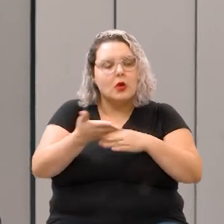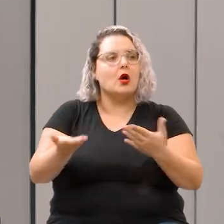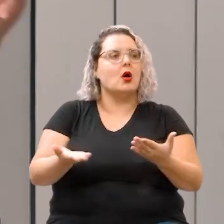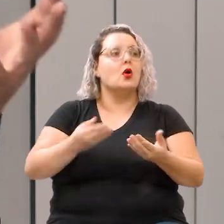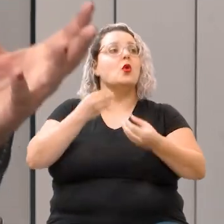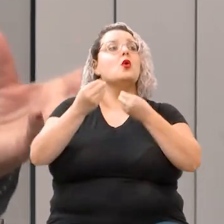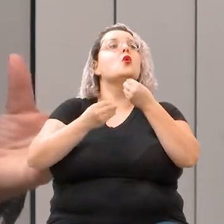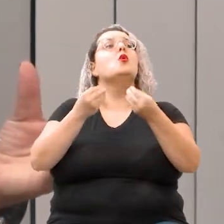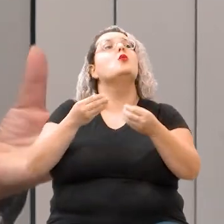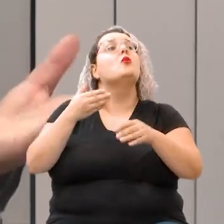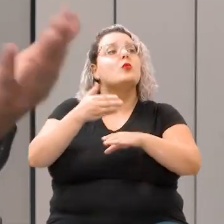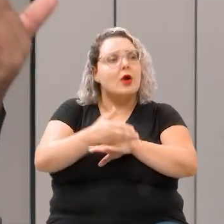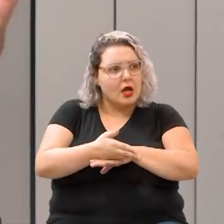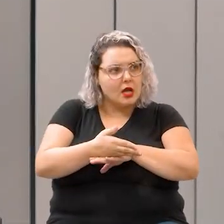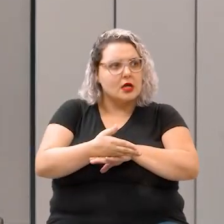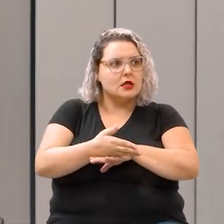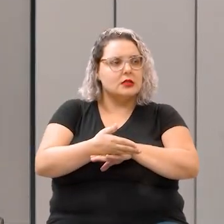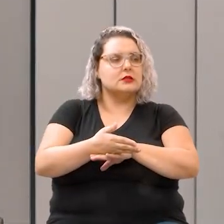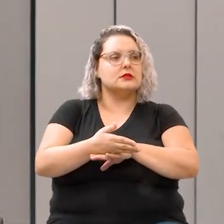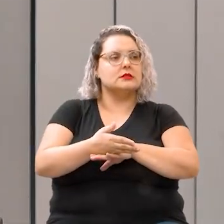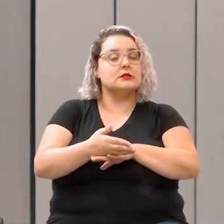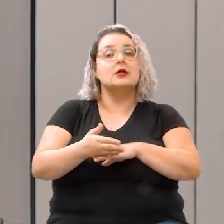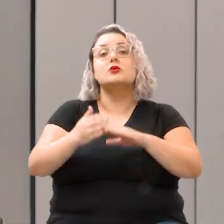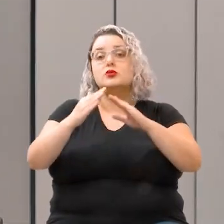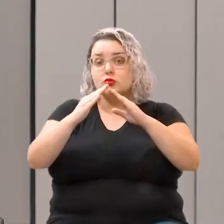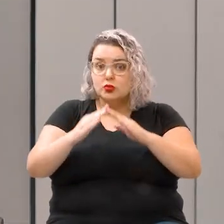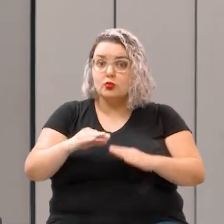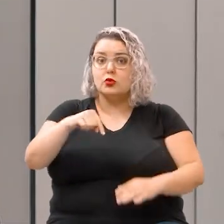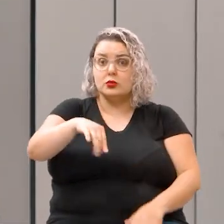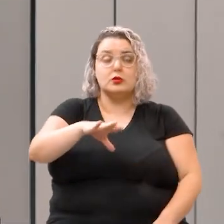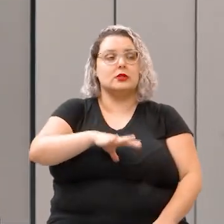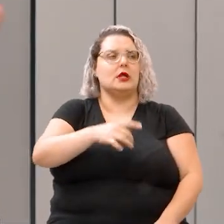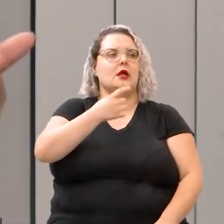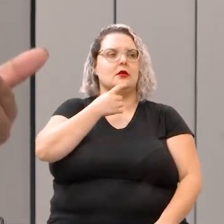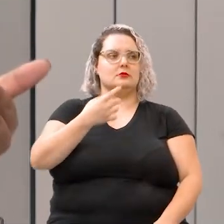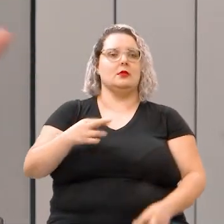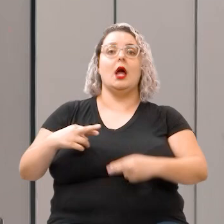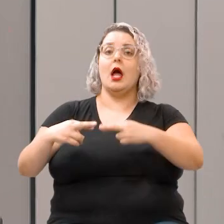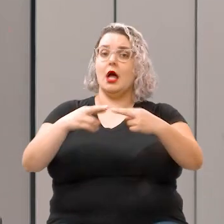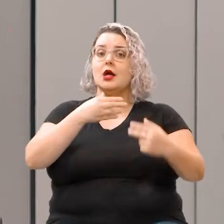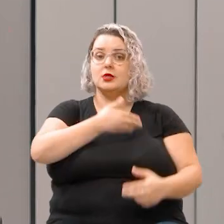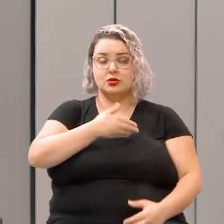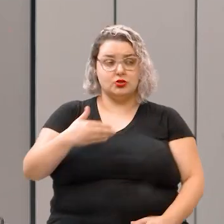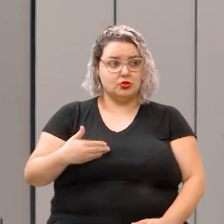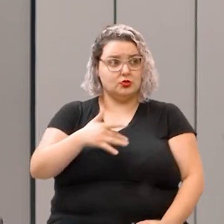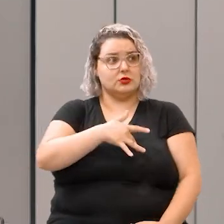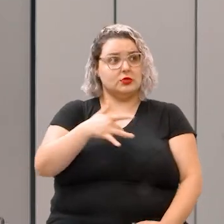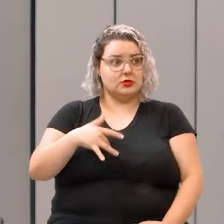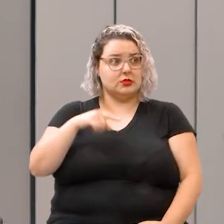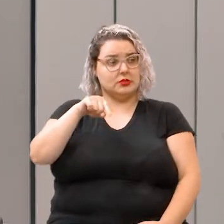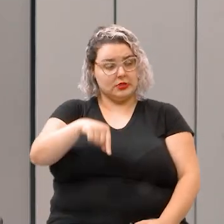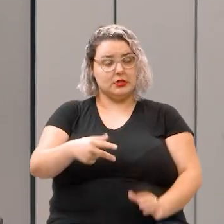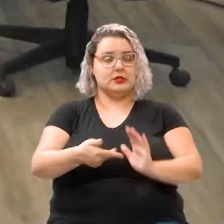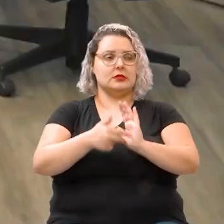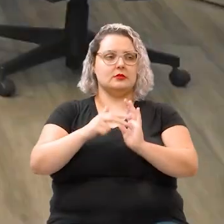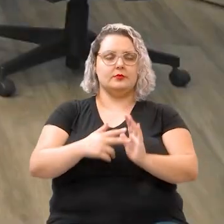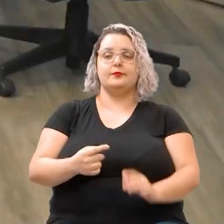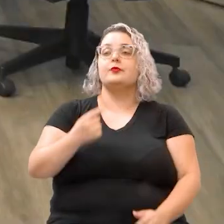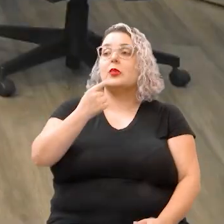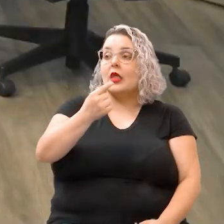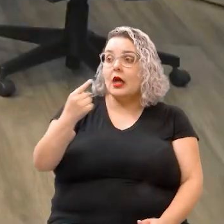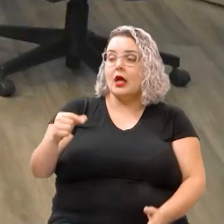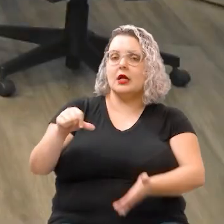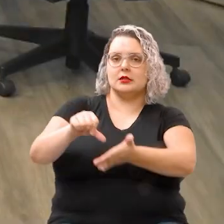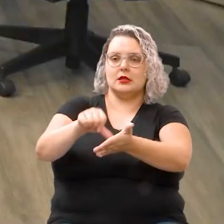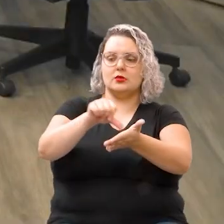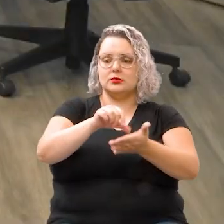como tem sido o acesso do morador de Campinas à rede pública de saúde nesse sentido? cada unidade